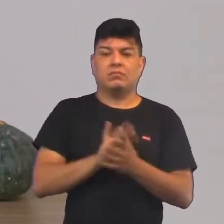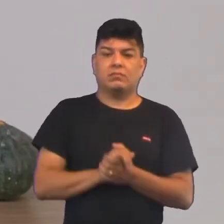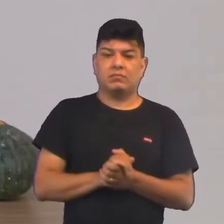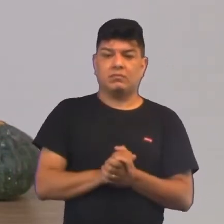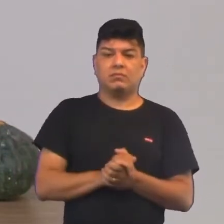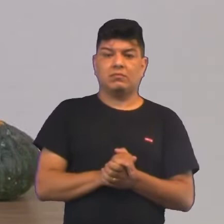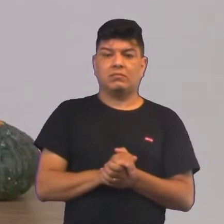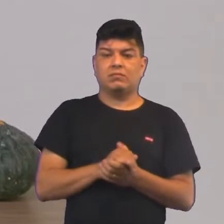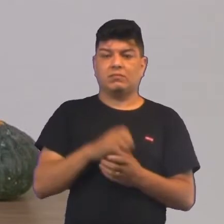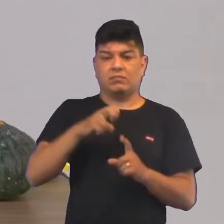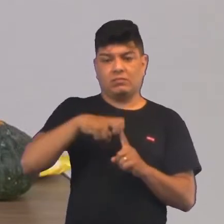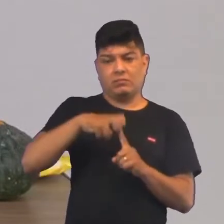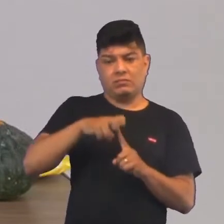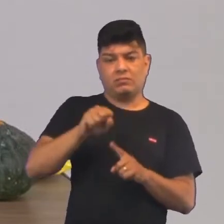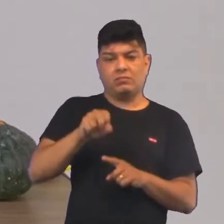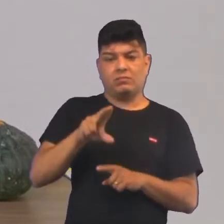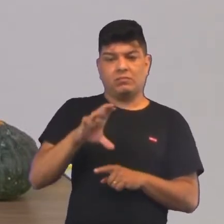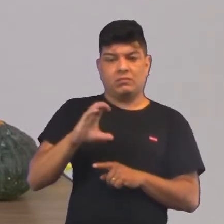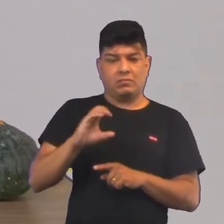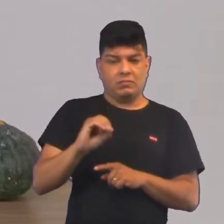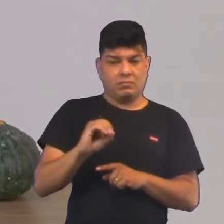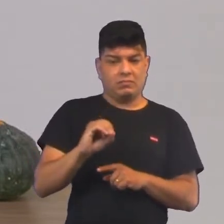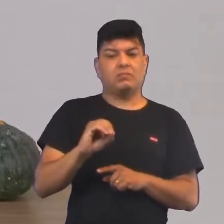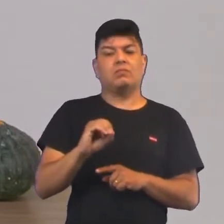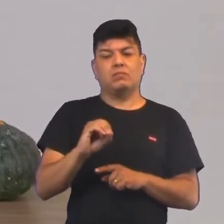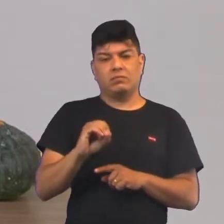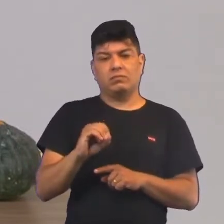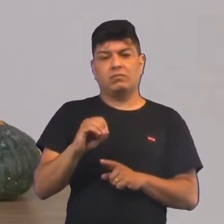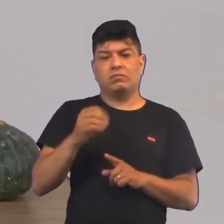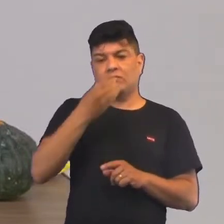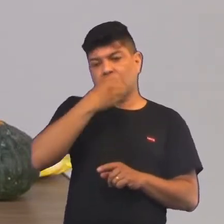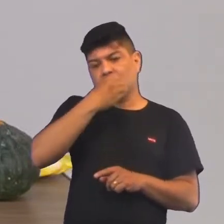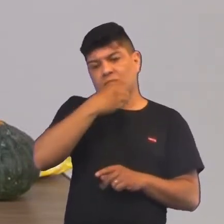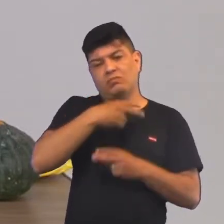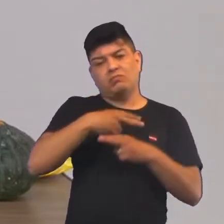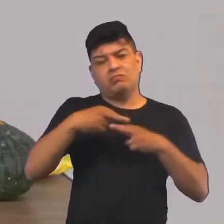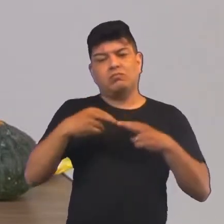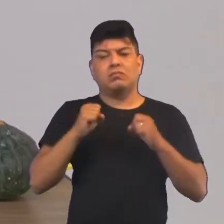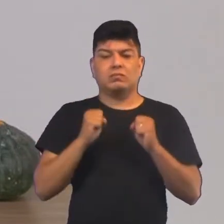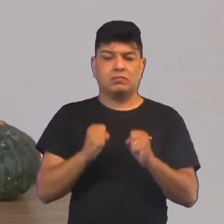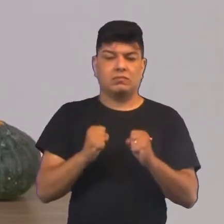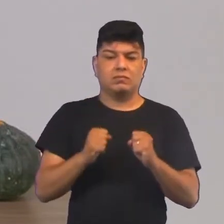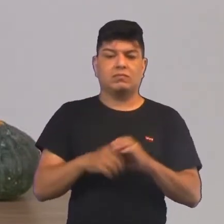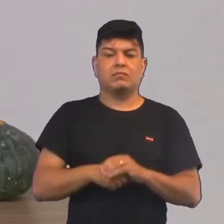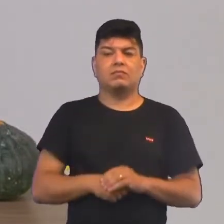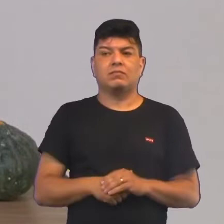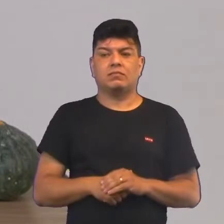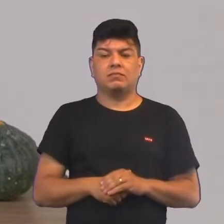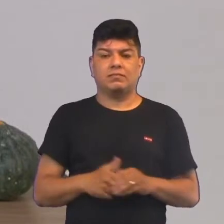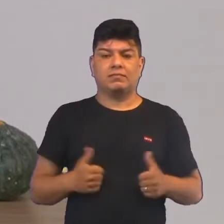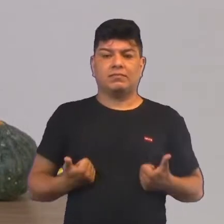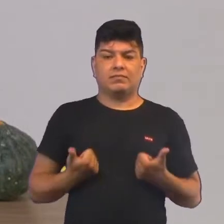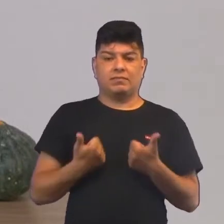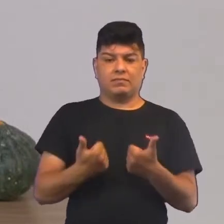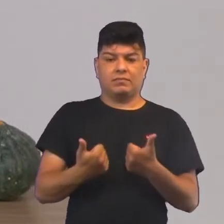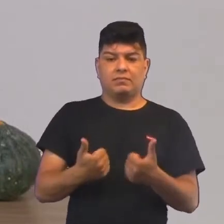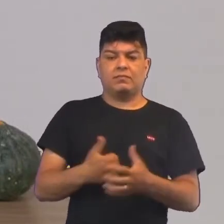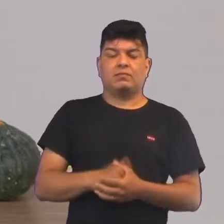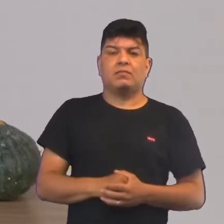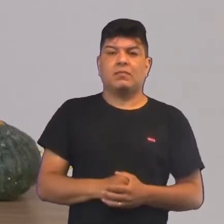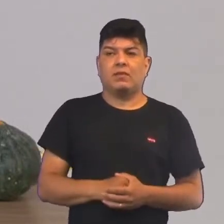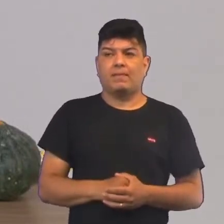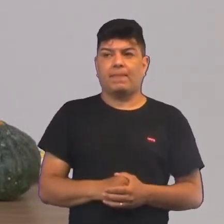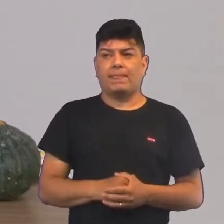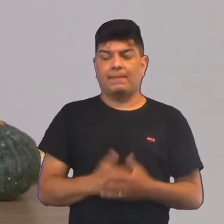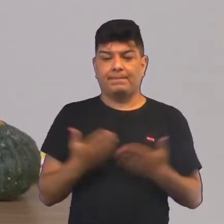procurar substituir esse refrigerante por um suco natural, o suco de uma fruta, certo? Muito bem. Então